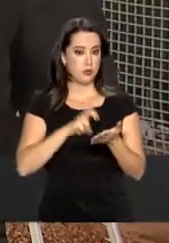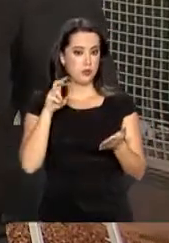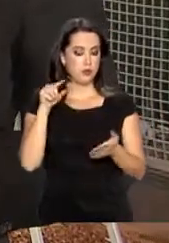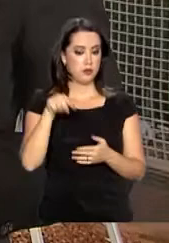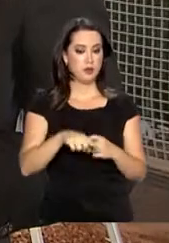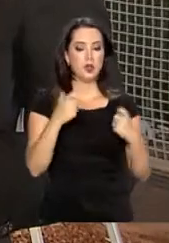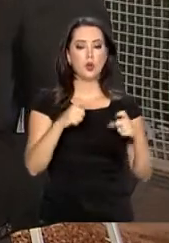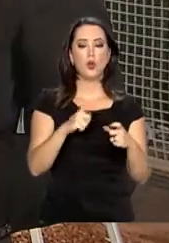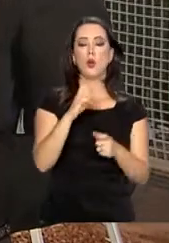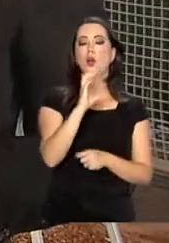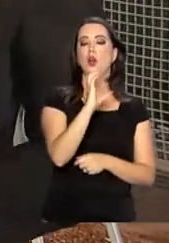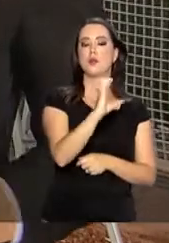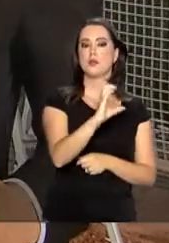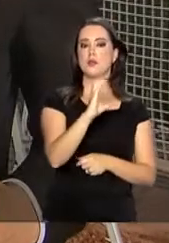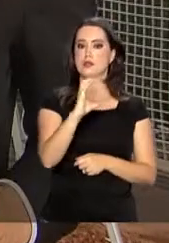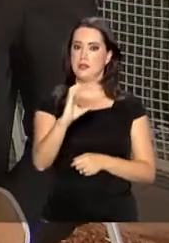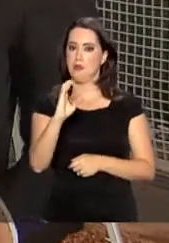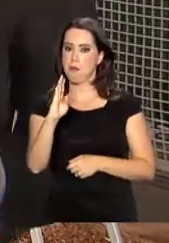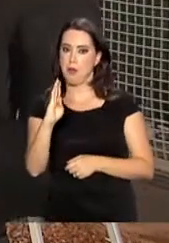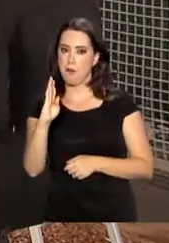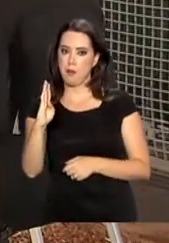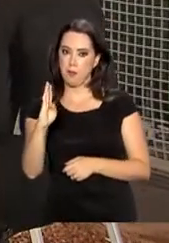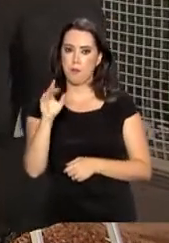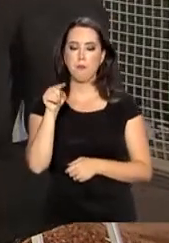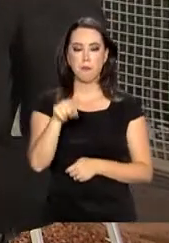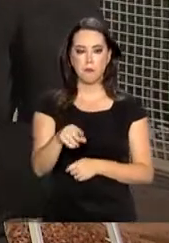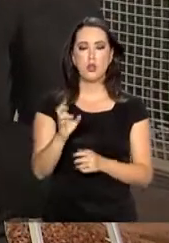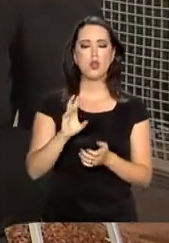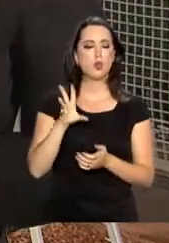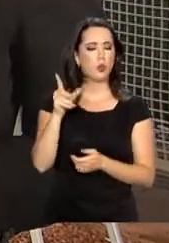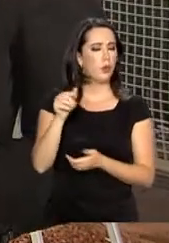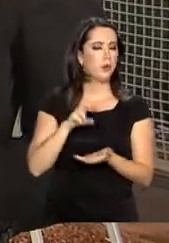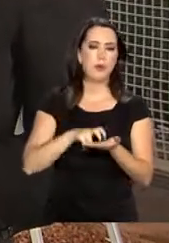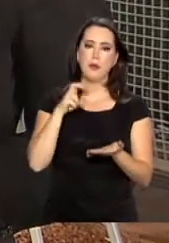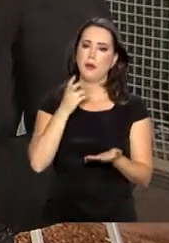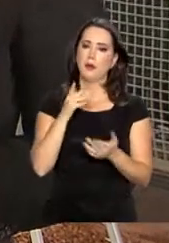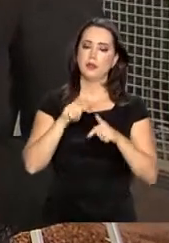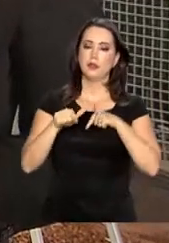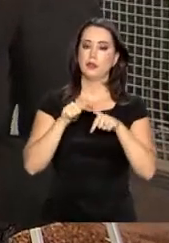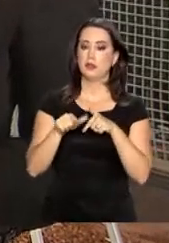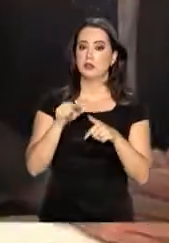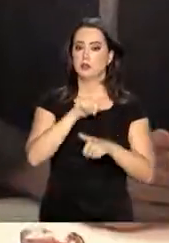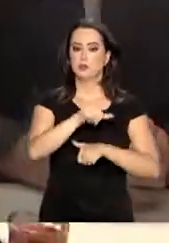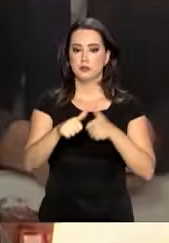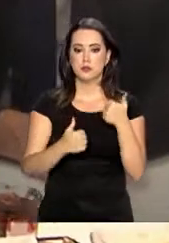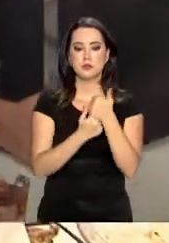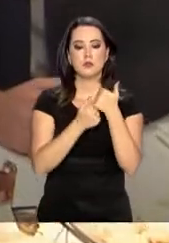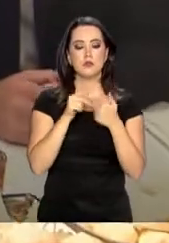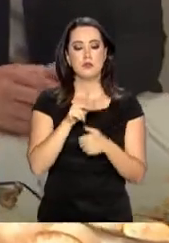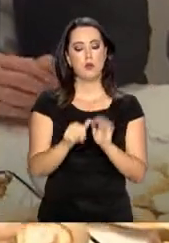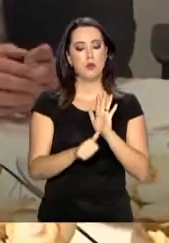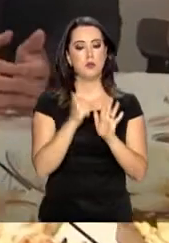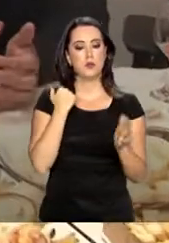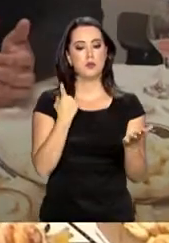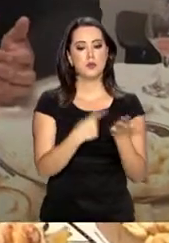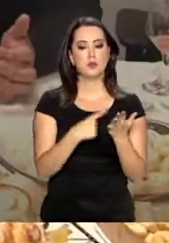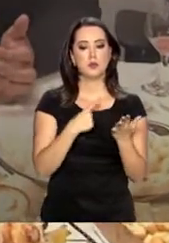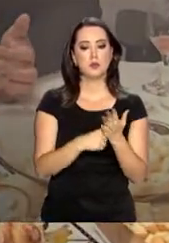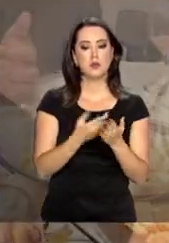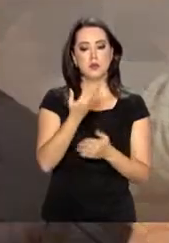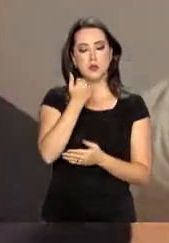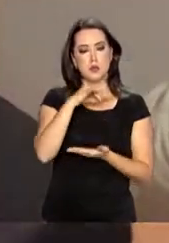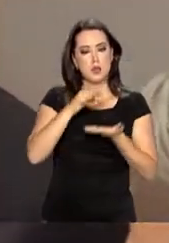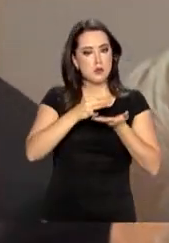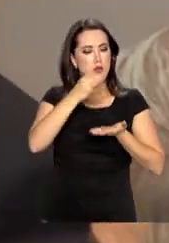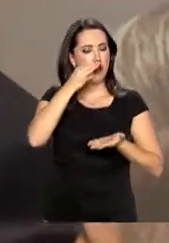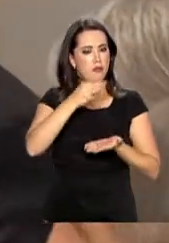ao Centro Cultural Banco do Brasil e permaneceu toda a manhã no gabinete do governo de transição. O primeiro compromisso foi um café da